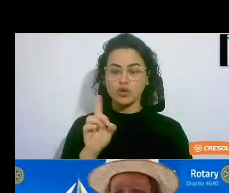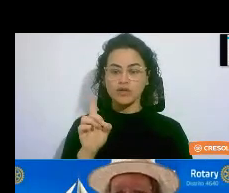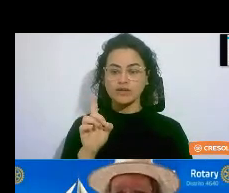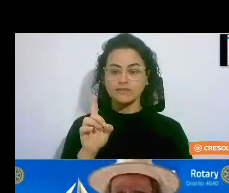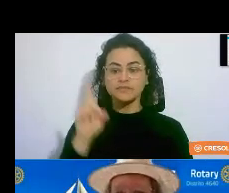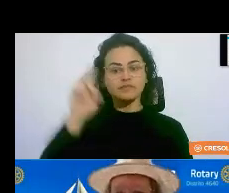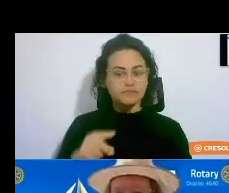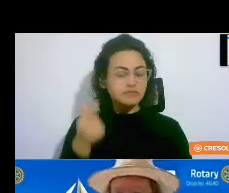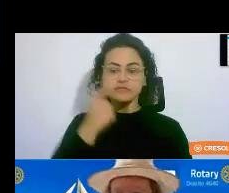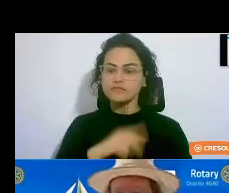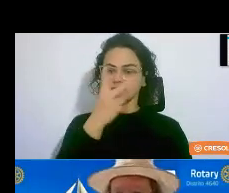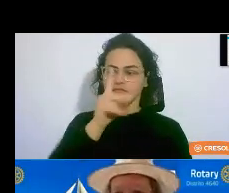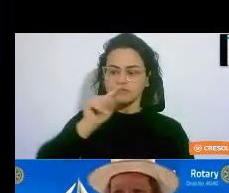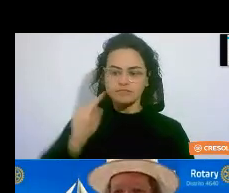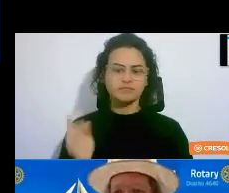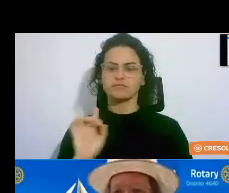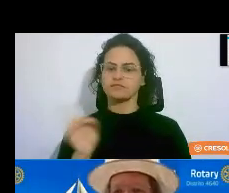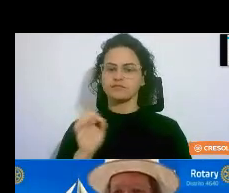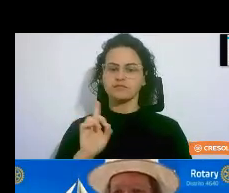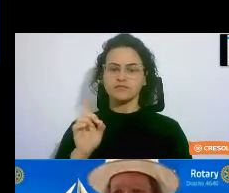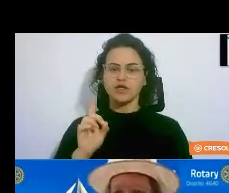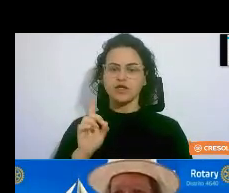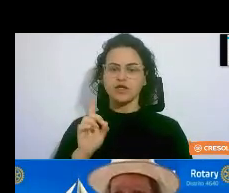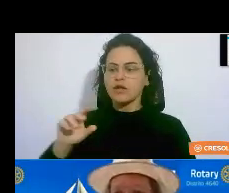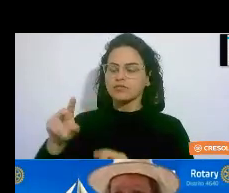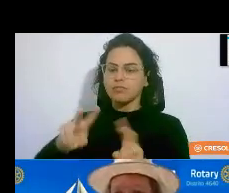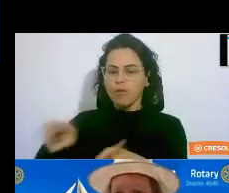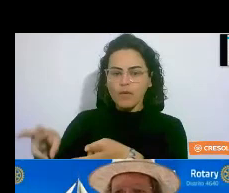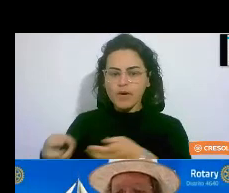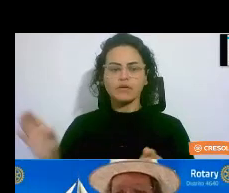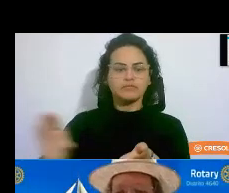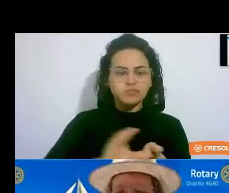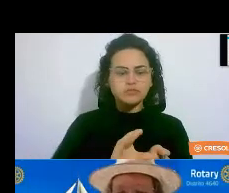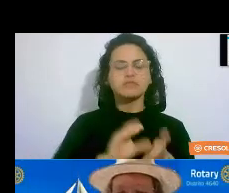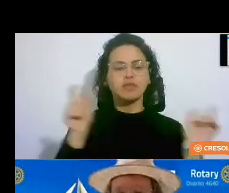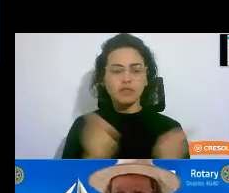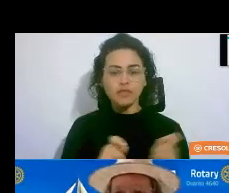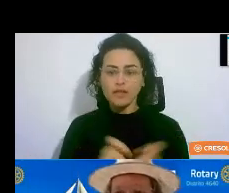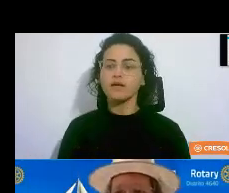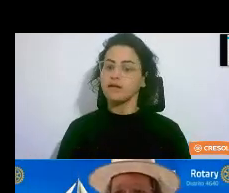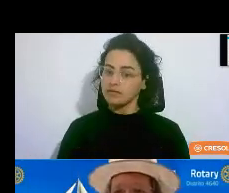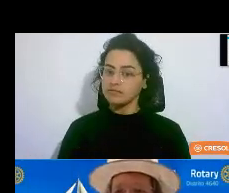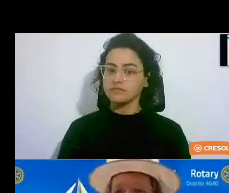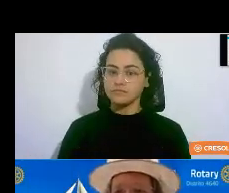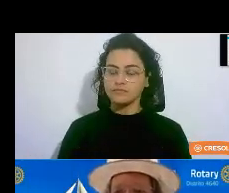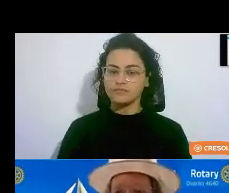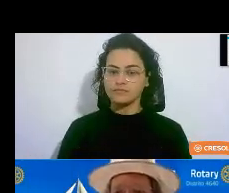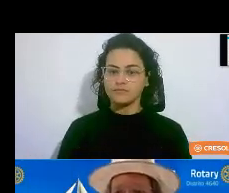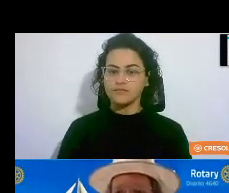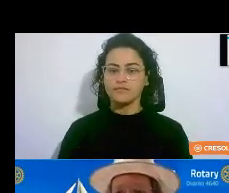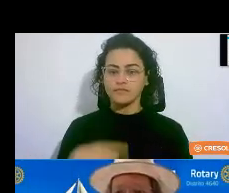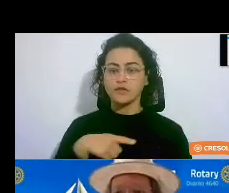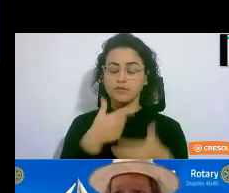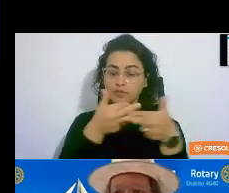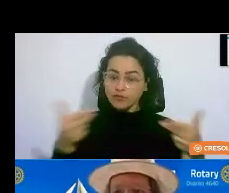já arrecadou naquele ano. Isso são mais de $200,000 para a governadoria daquele ano. Então, existem várias maneiras